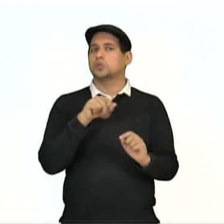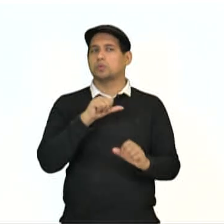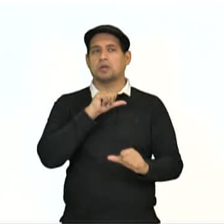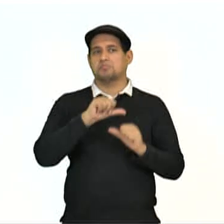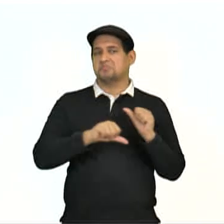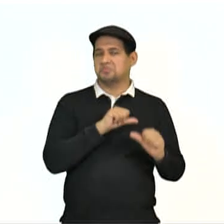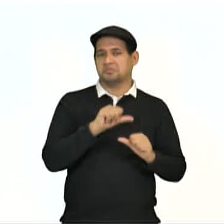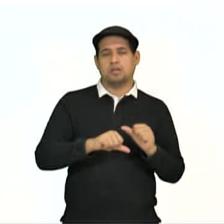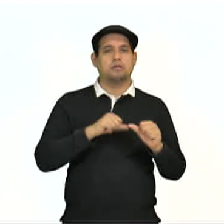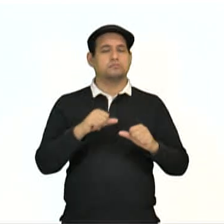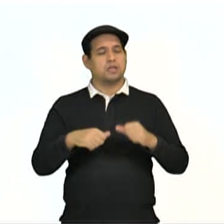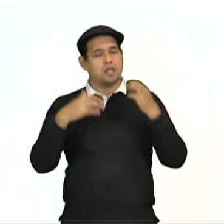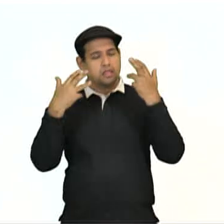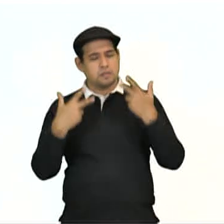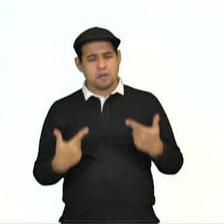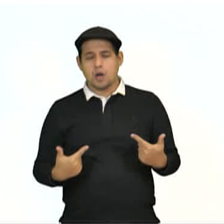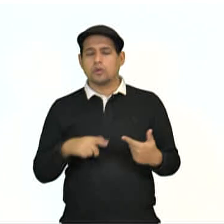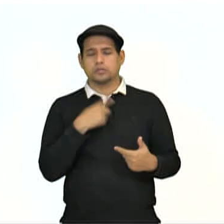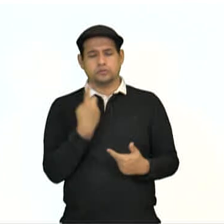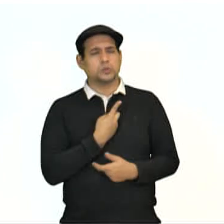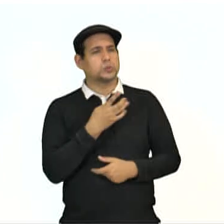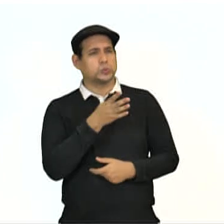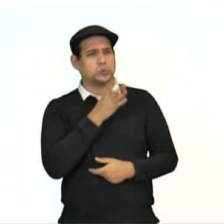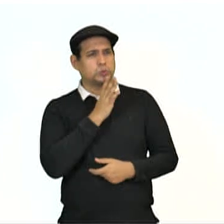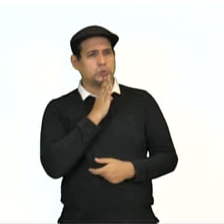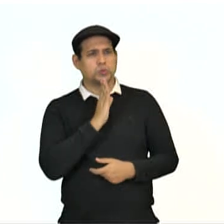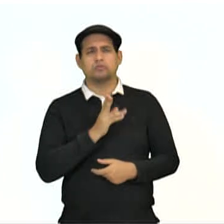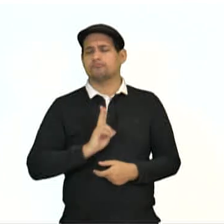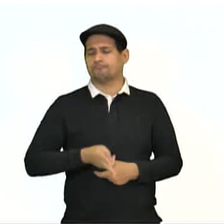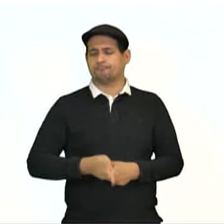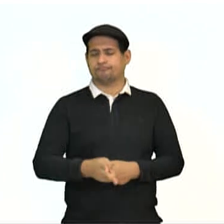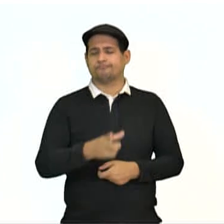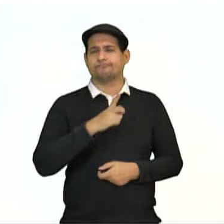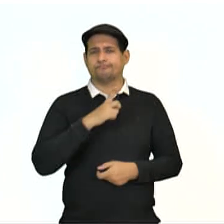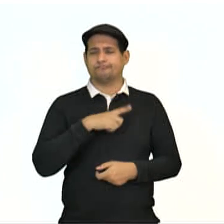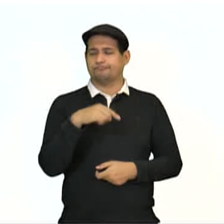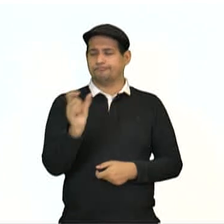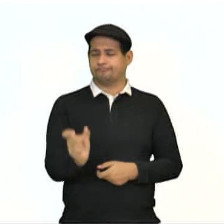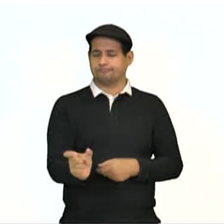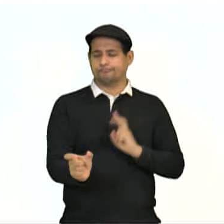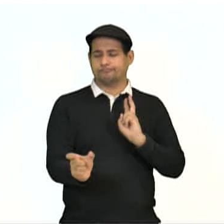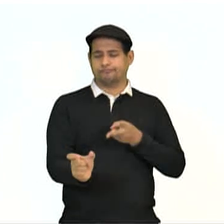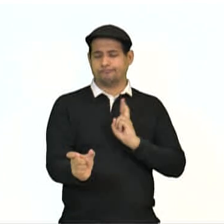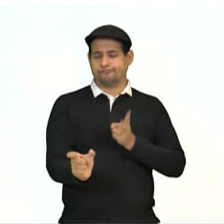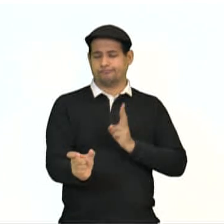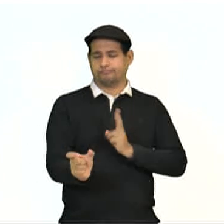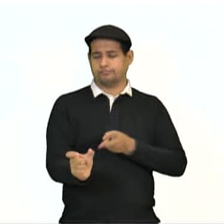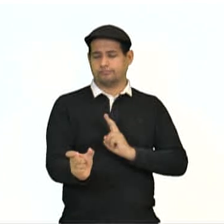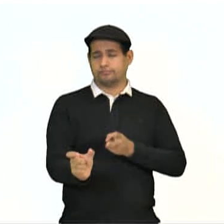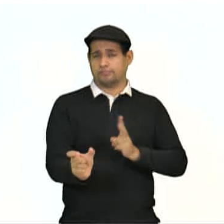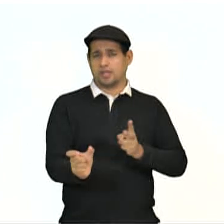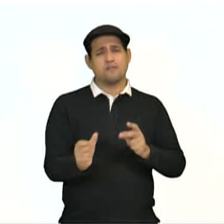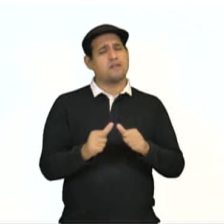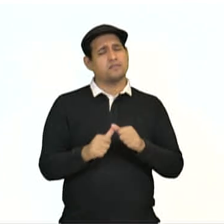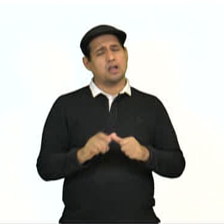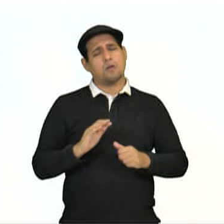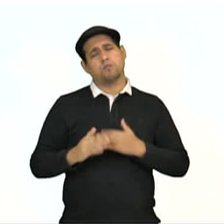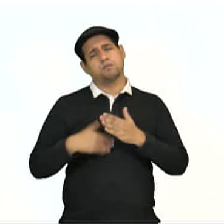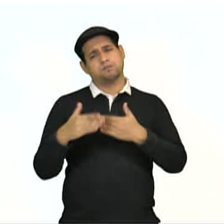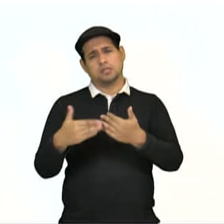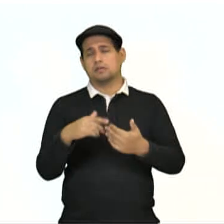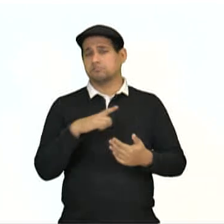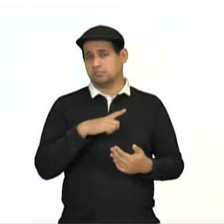imutáveis, as espécies que conhecemos hoje sempre tiveram a mesma forma e manterão assim